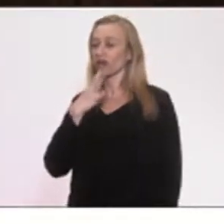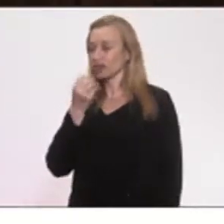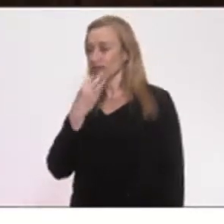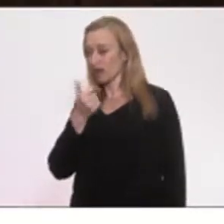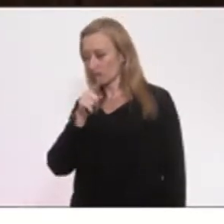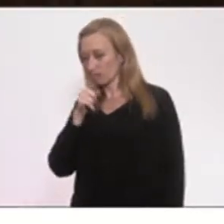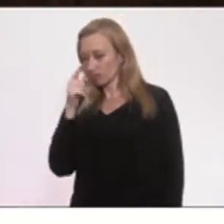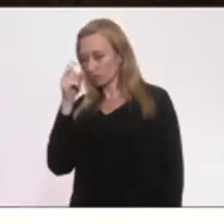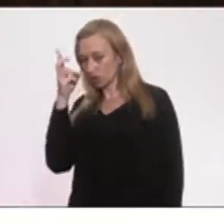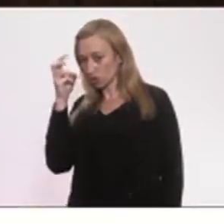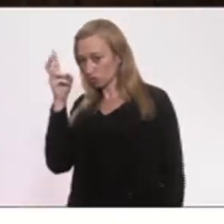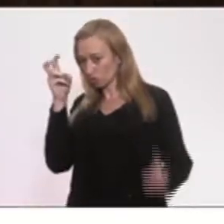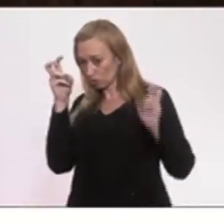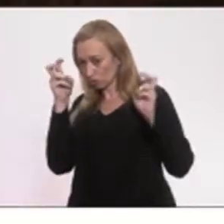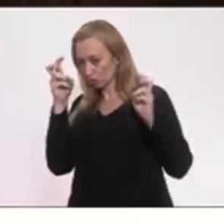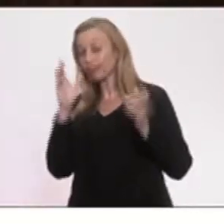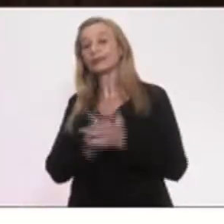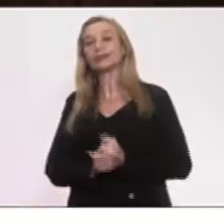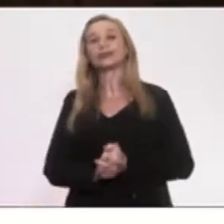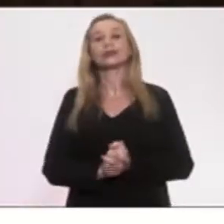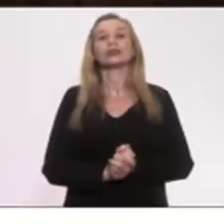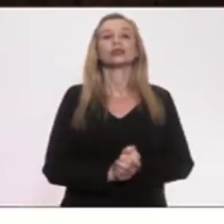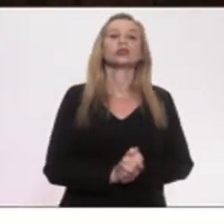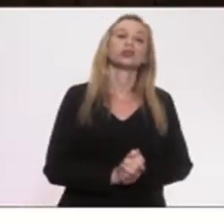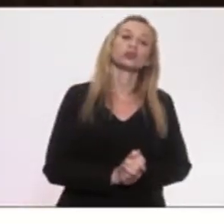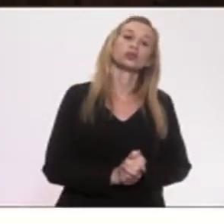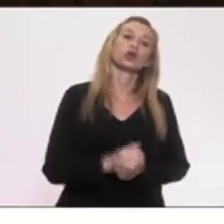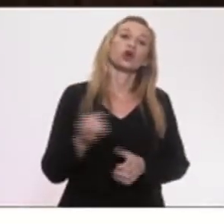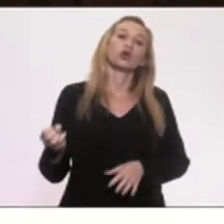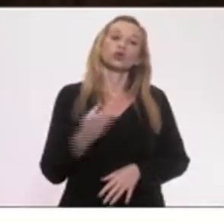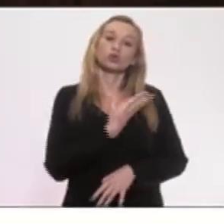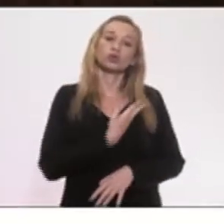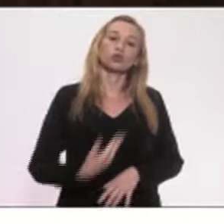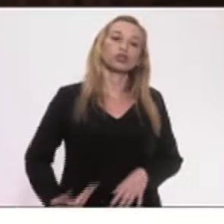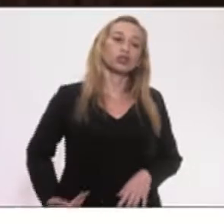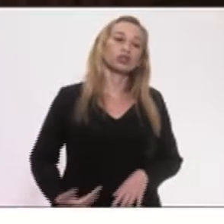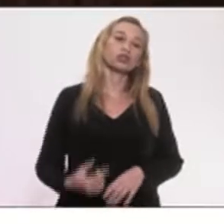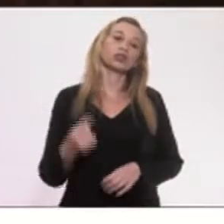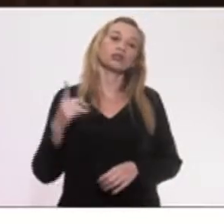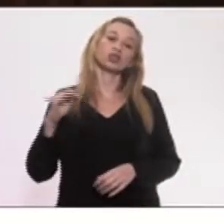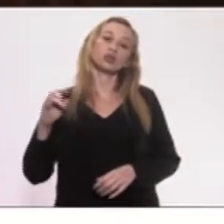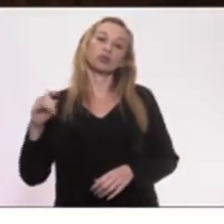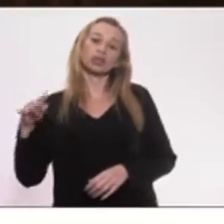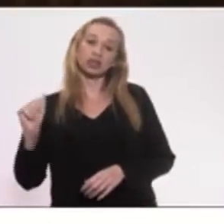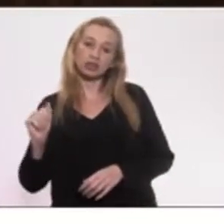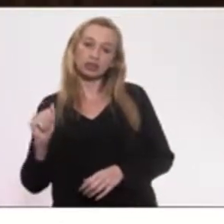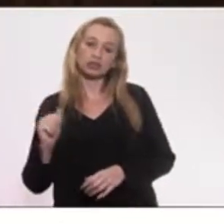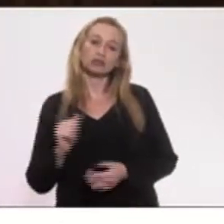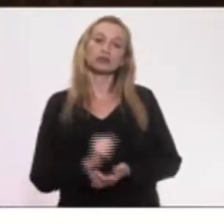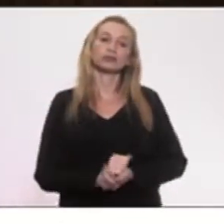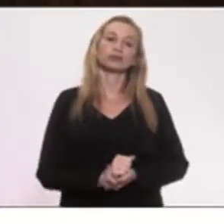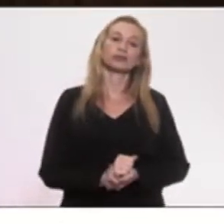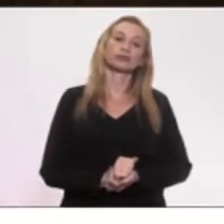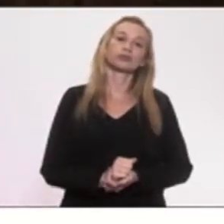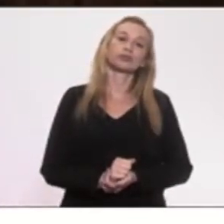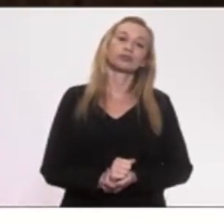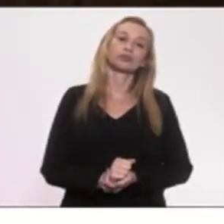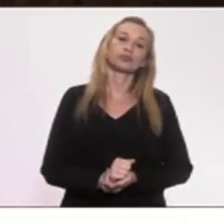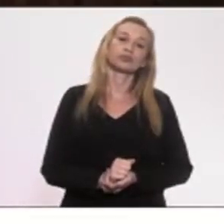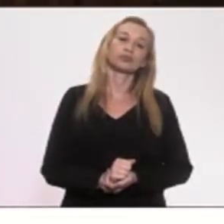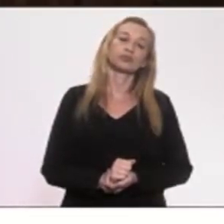matéria, participou dos debates, instituiu o novo modelo de governança da região metropolitana e fixou, entre